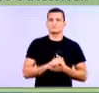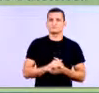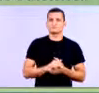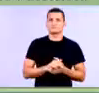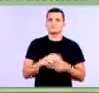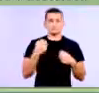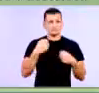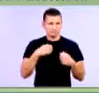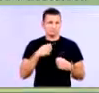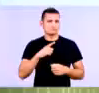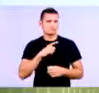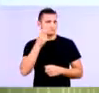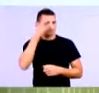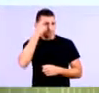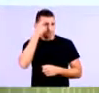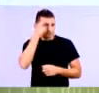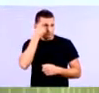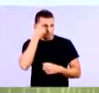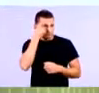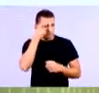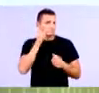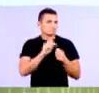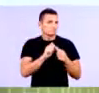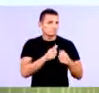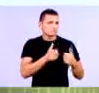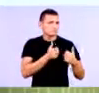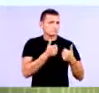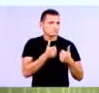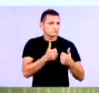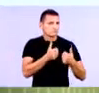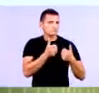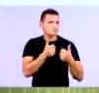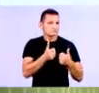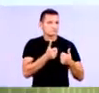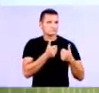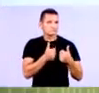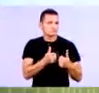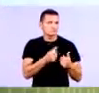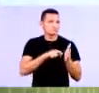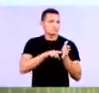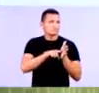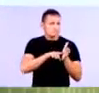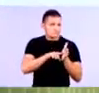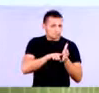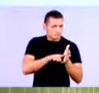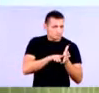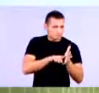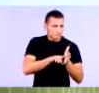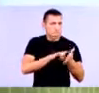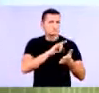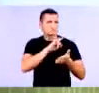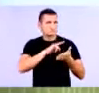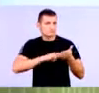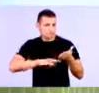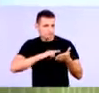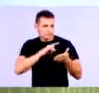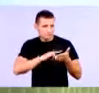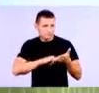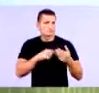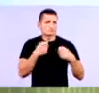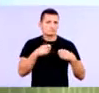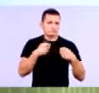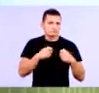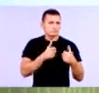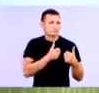tendo ciência porque ele está fazendo o acompanhamento do levantamento que foi feito, do documento que foi feito. É necessário